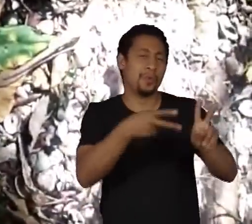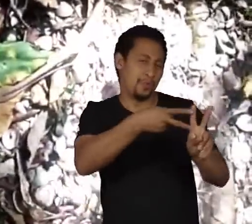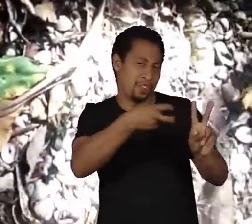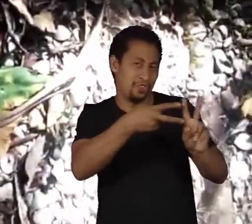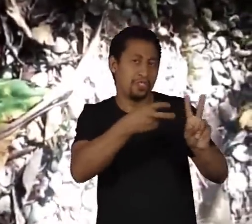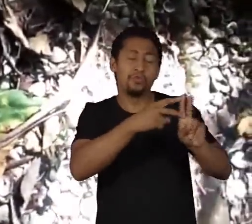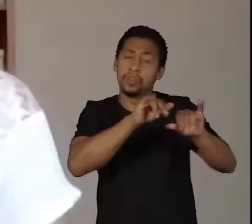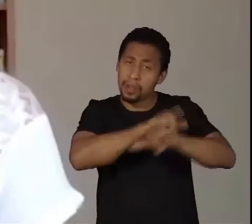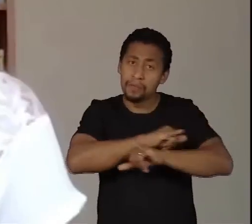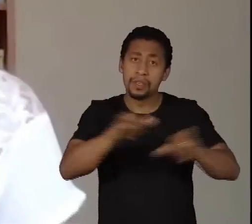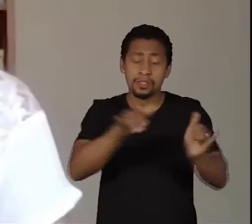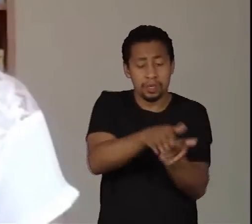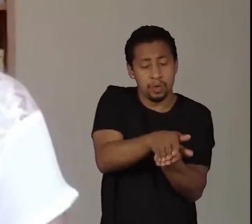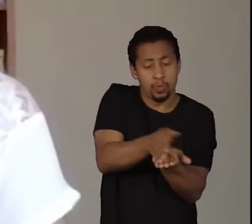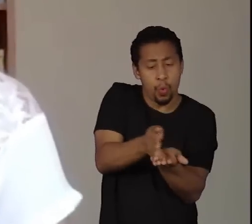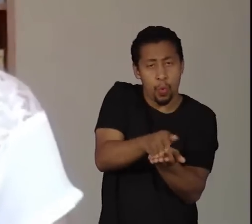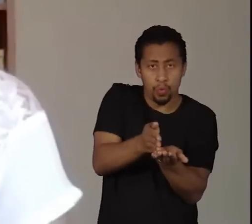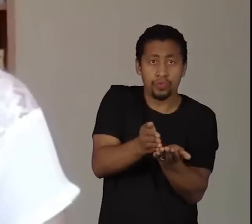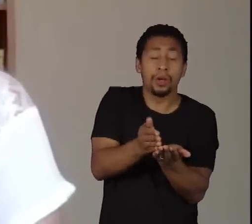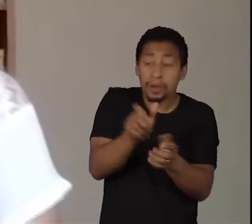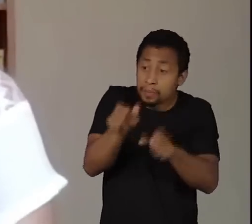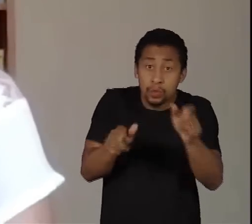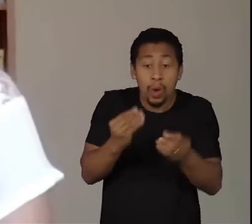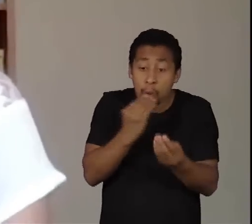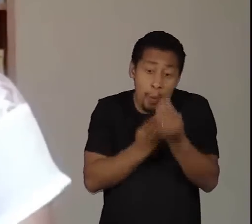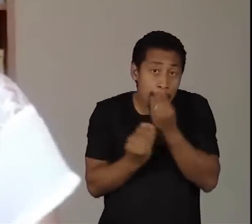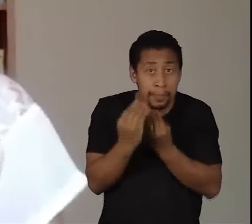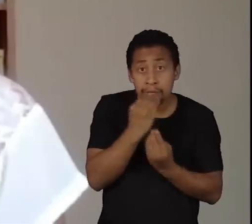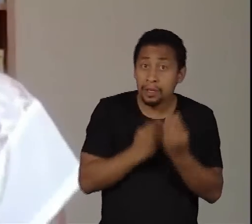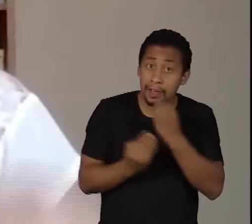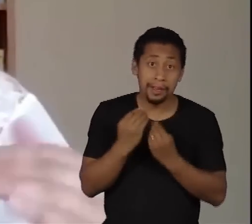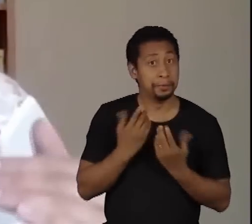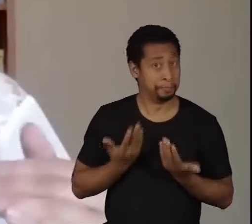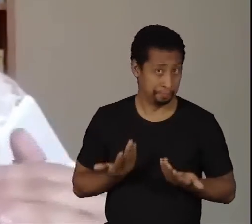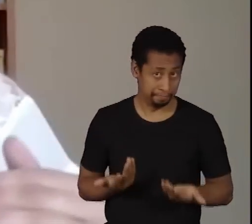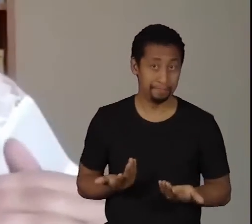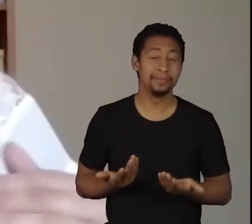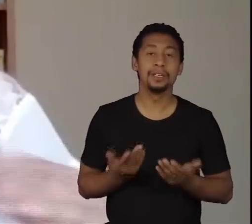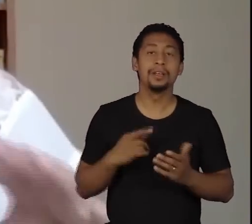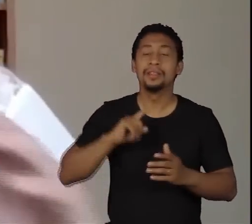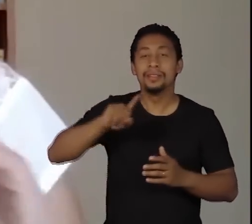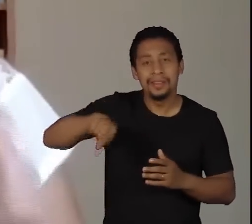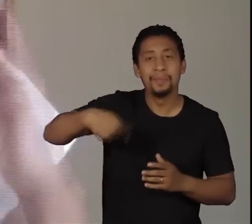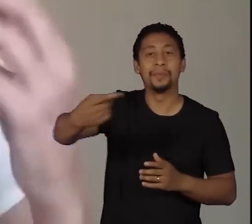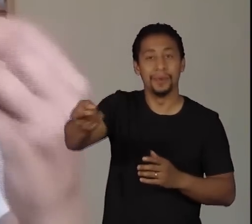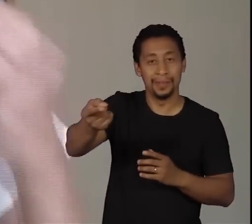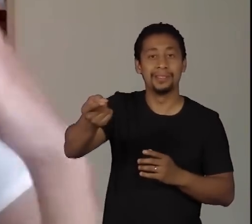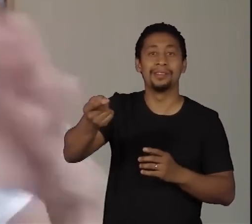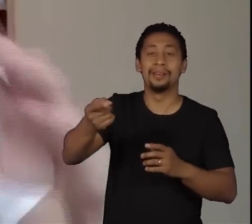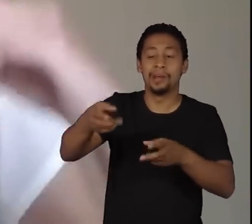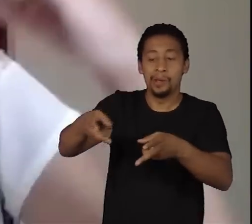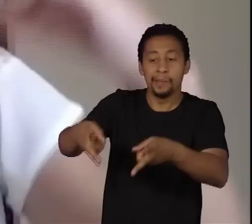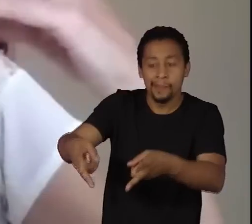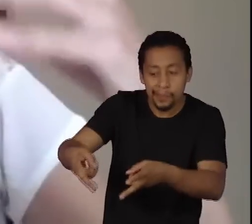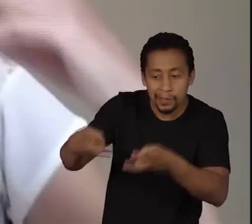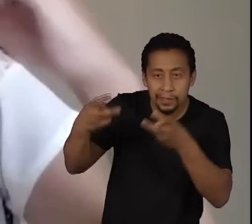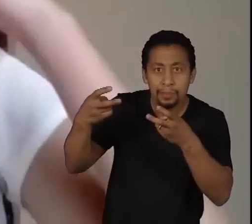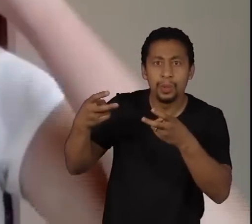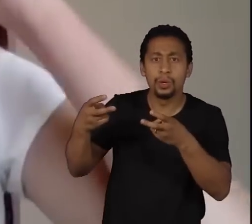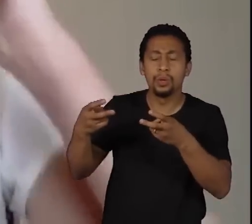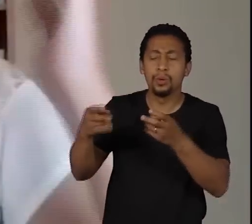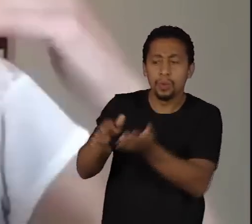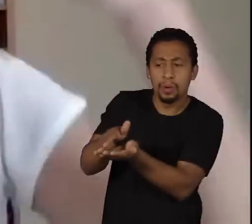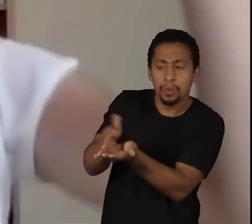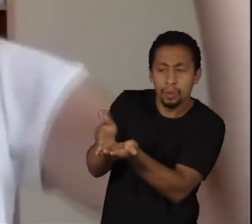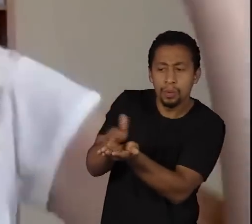essas conchas. E com certeza também no passado as pessoas percebiam que seria um elemento interessante de